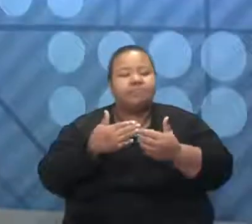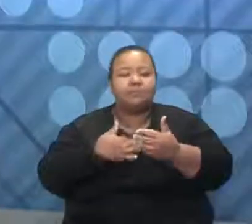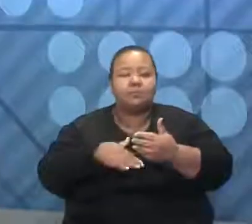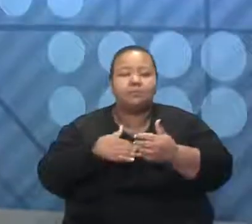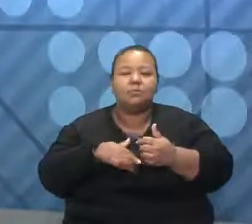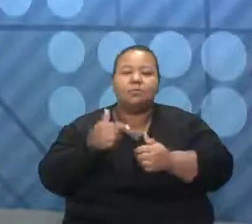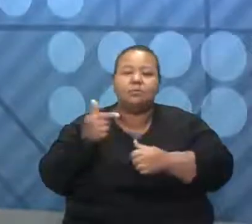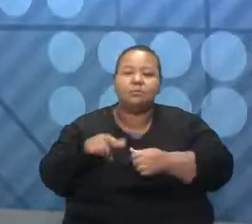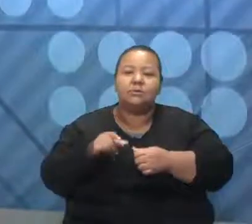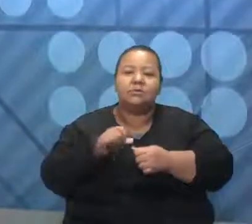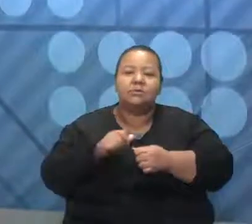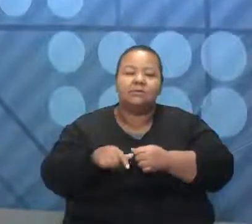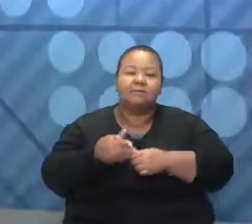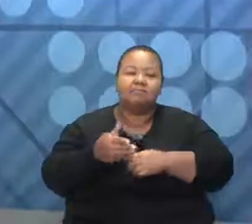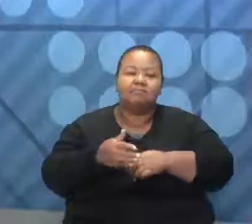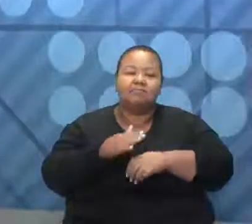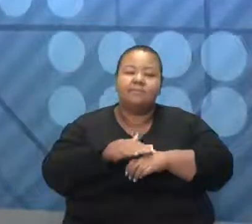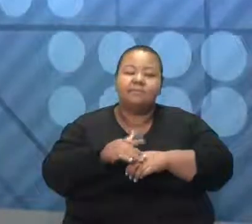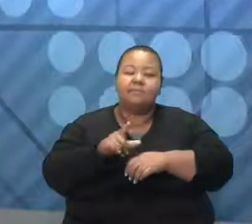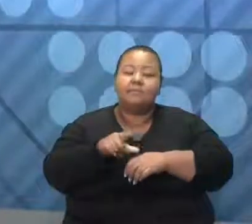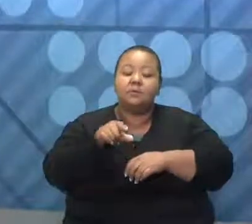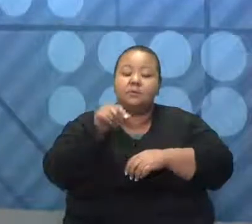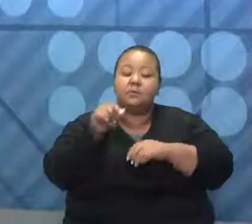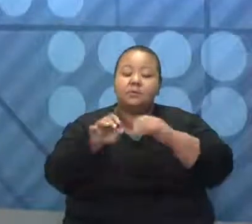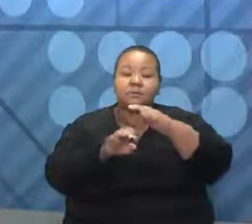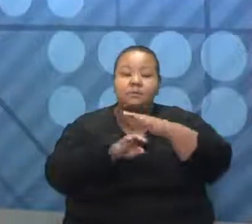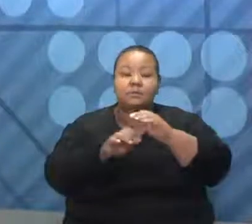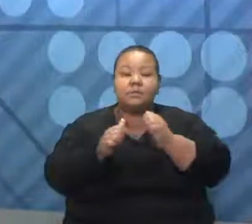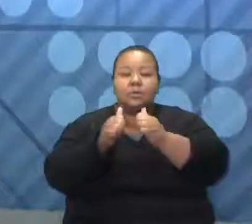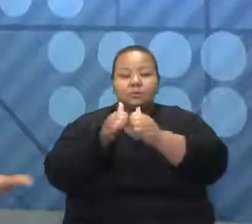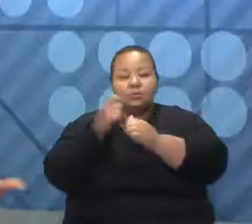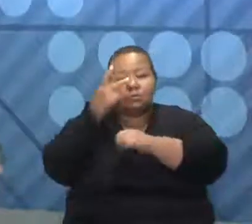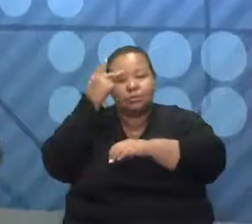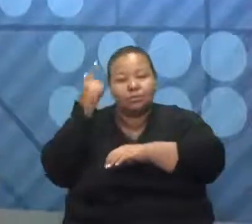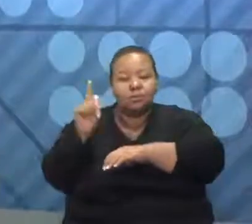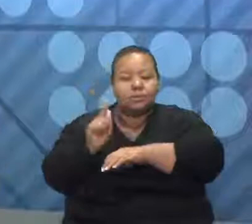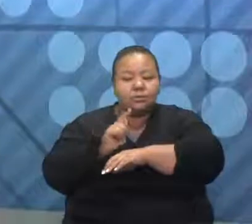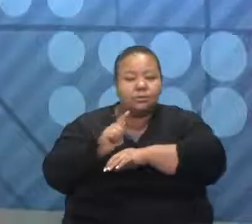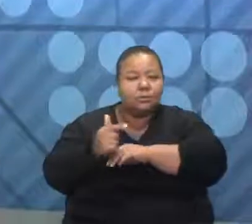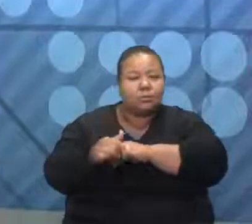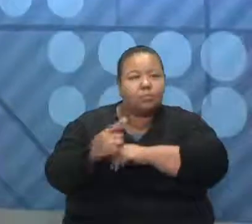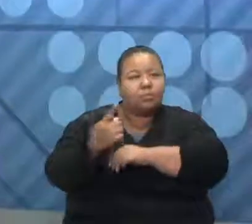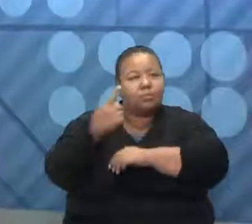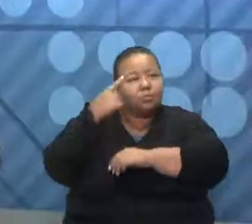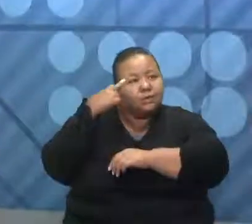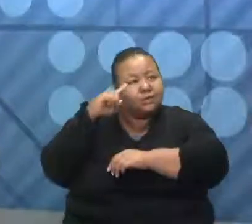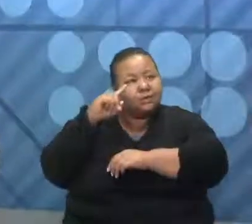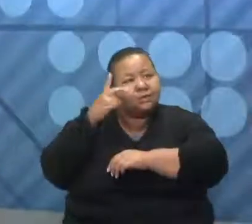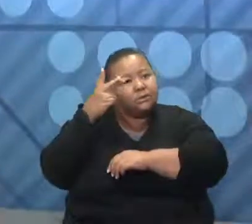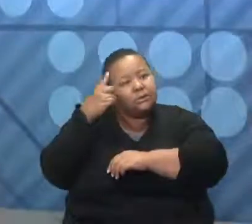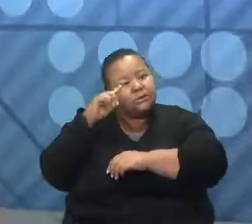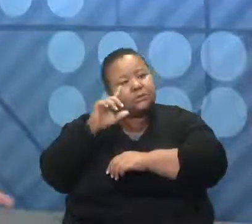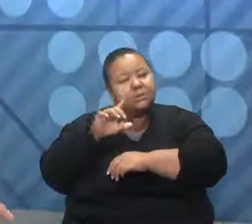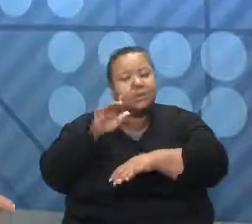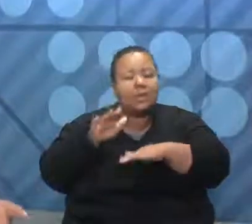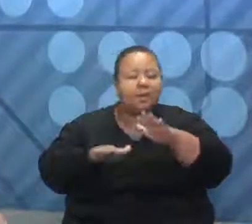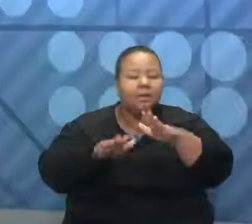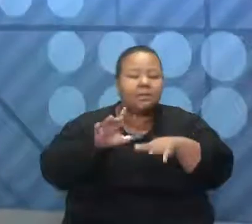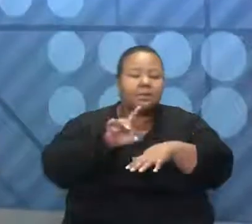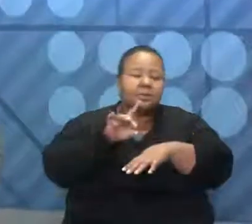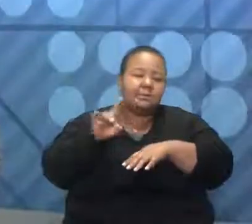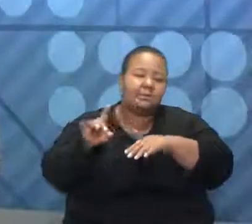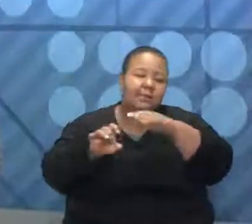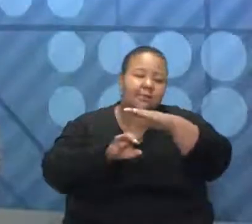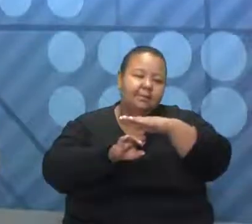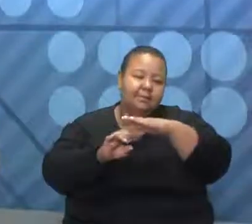tempo de maturação? A empresa que vai definir junto com os seus gestores, às vezes 1 dia, 2 dias, aí vai depender de cada empresa, de cada área, de